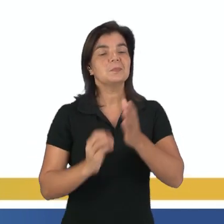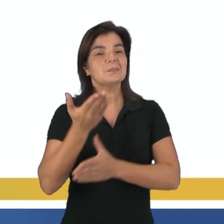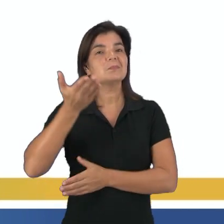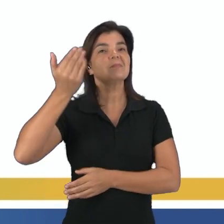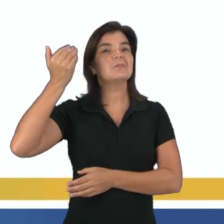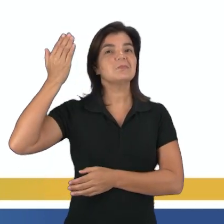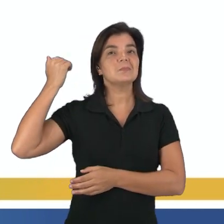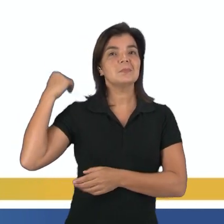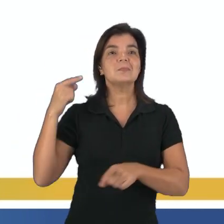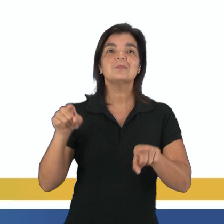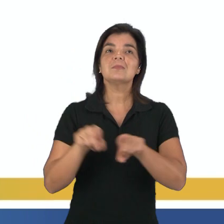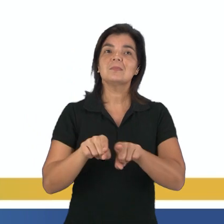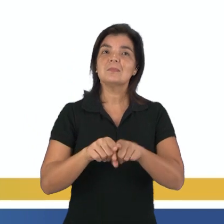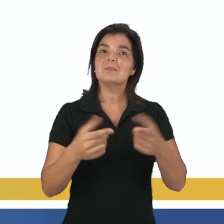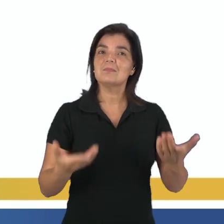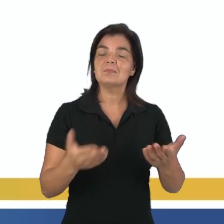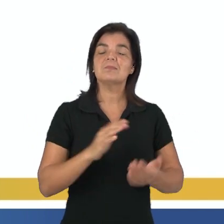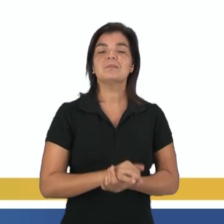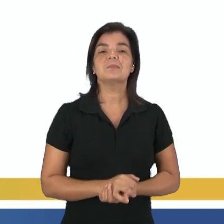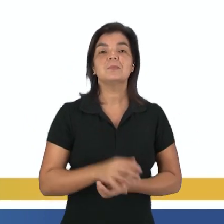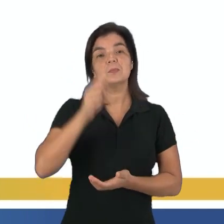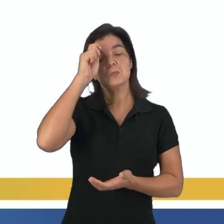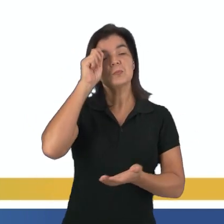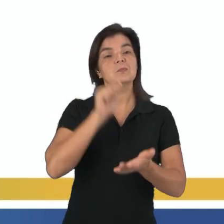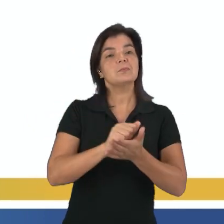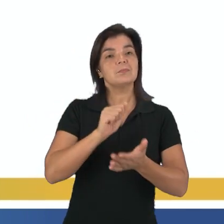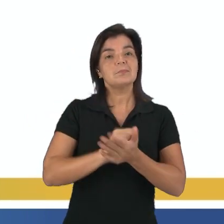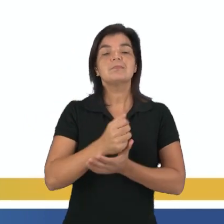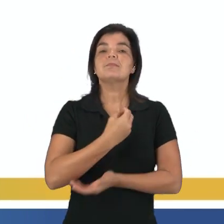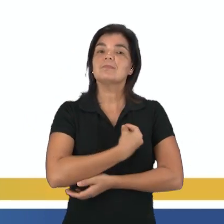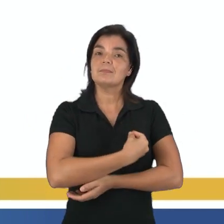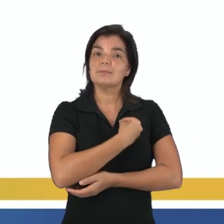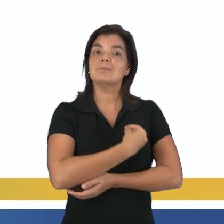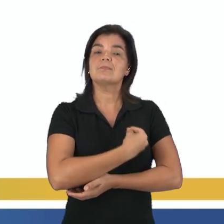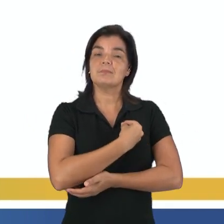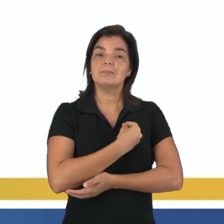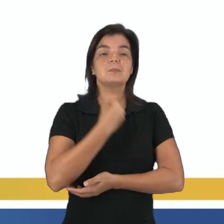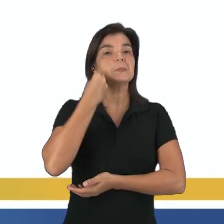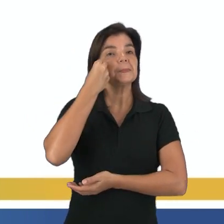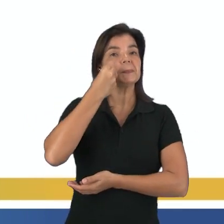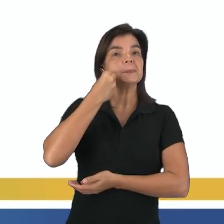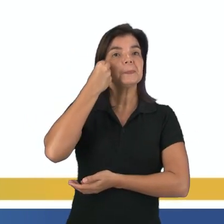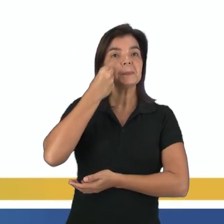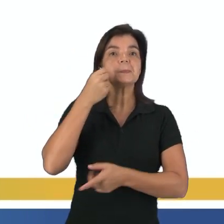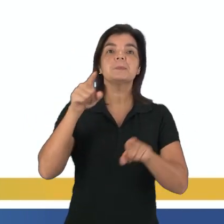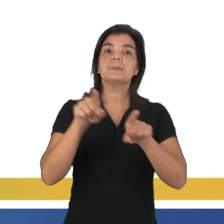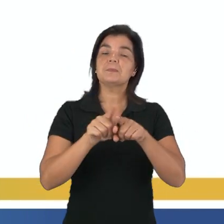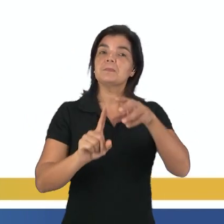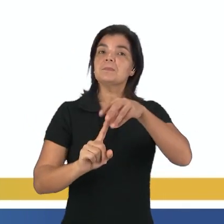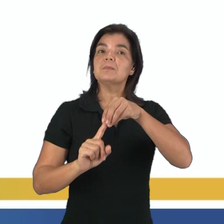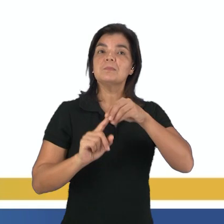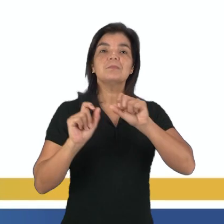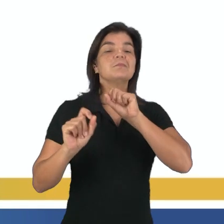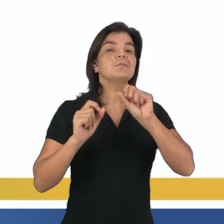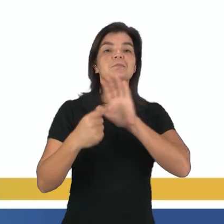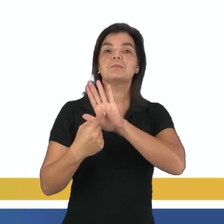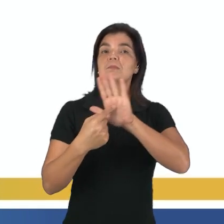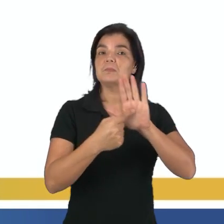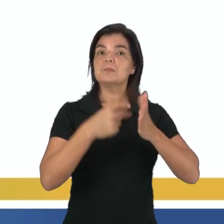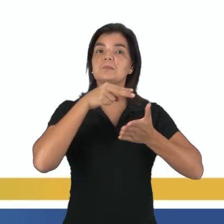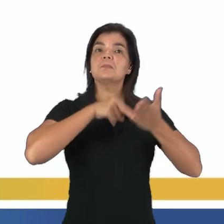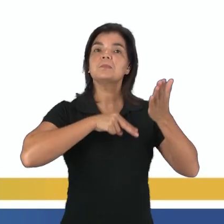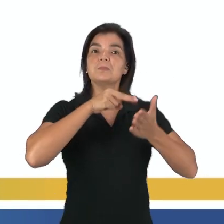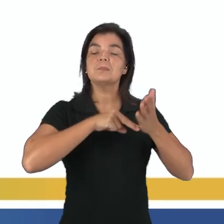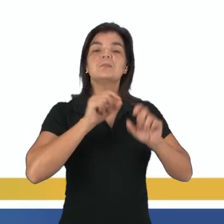no passado e que seus autores vivenciaram tal experiência, com o objetivo de mostrar para o